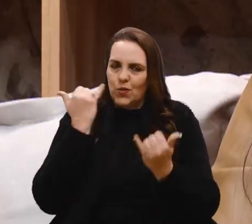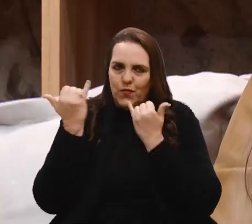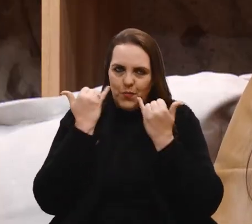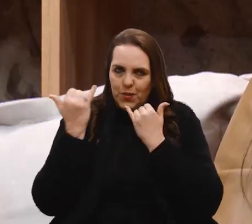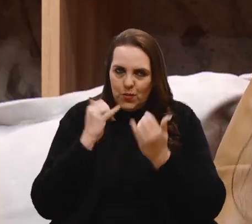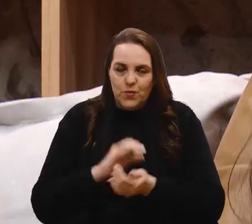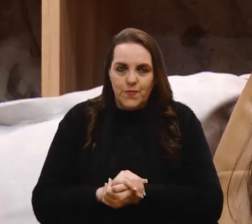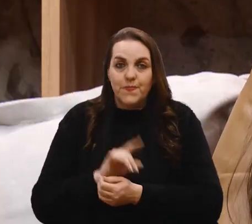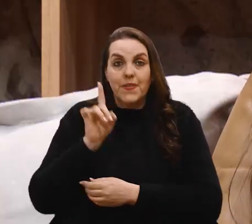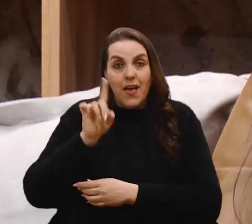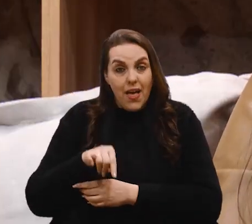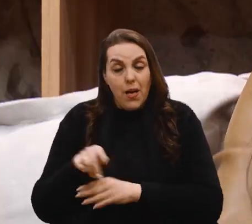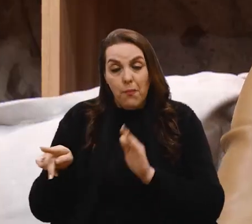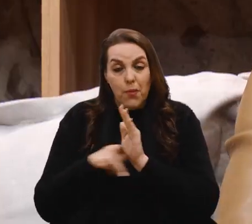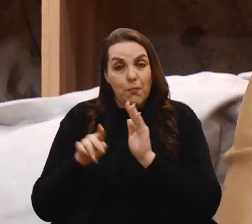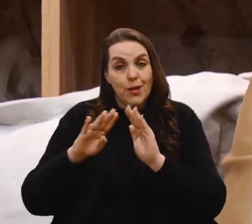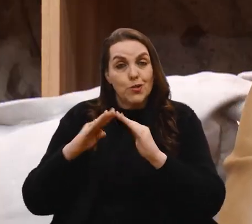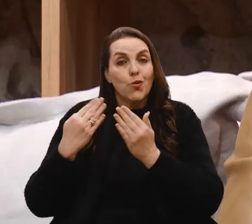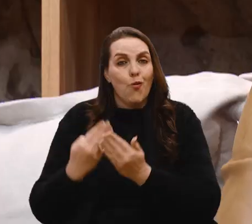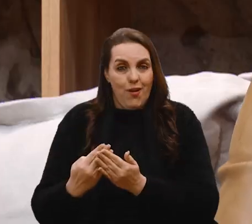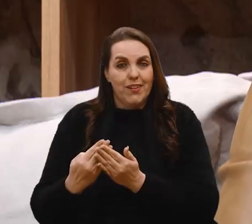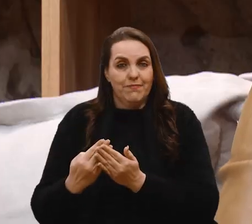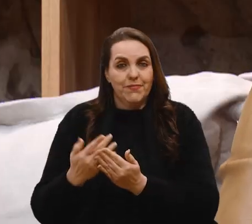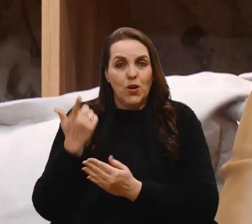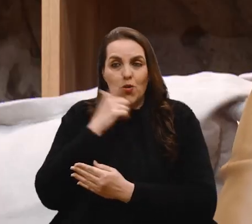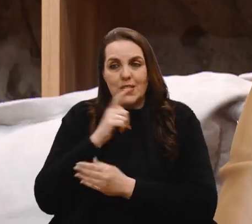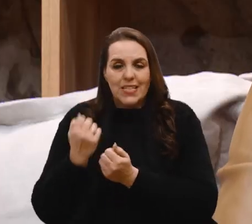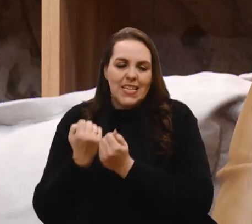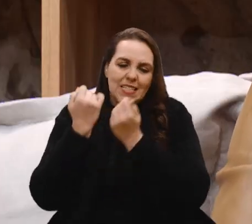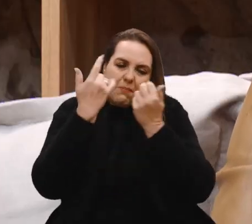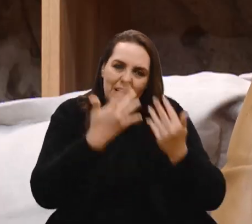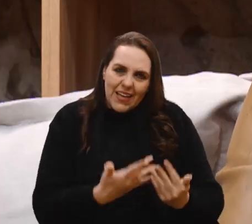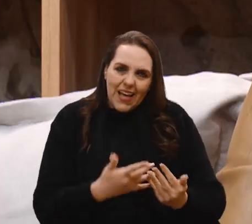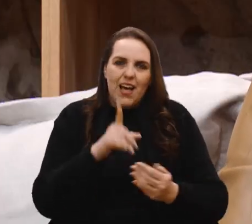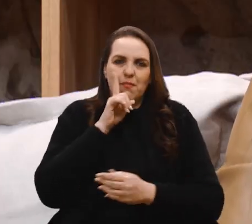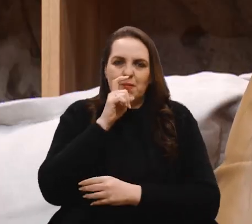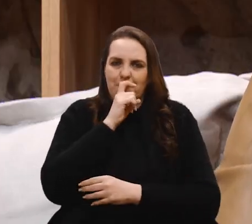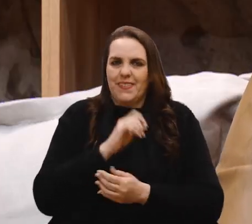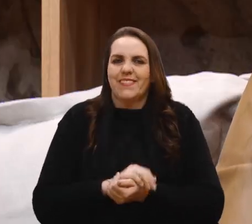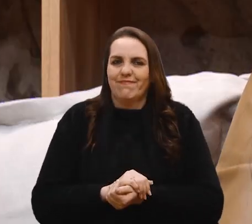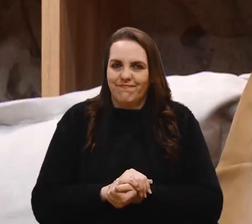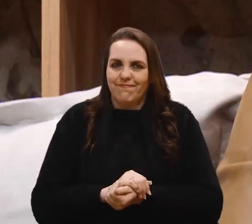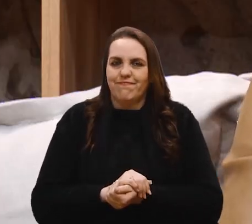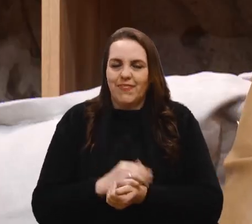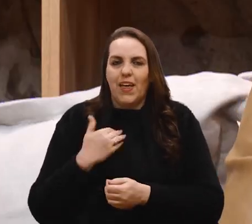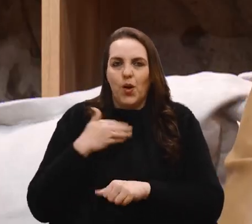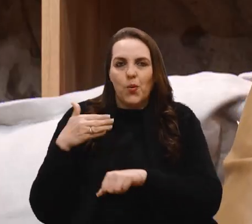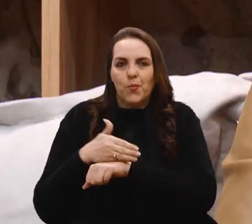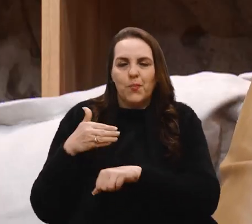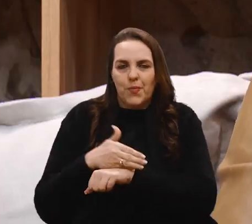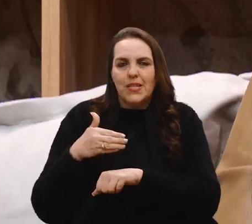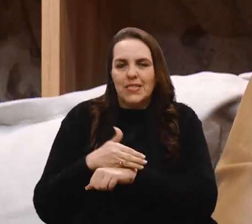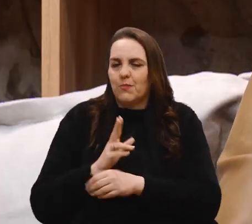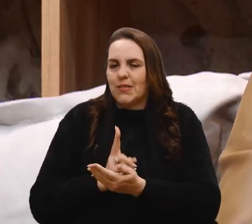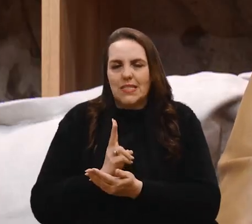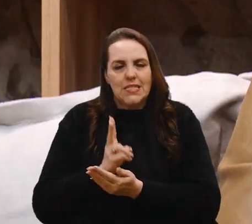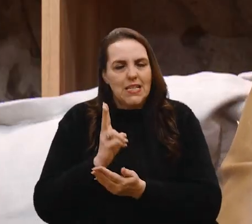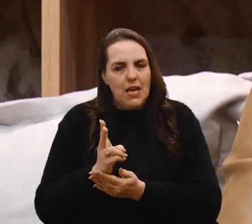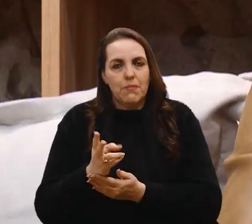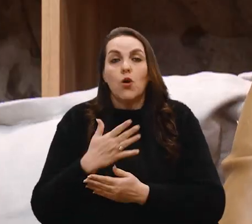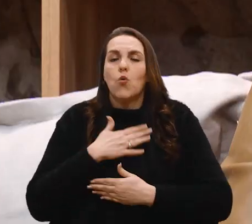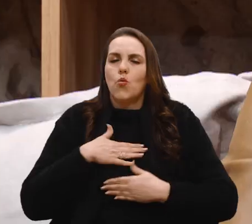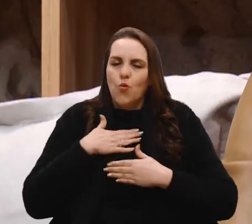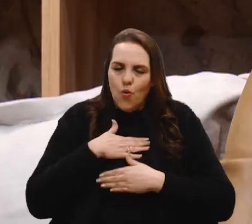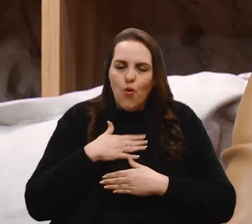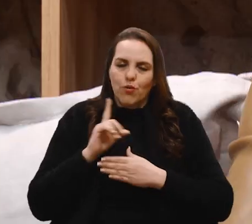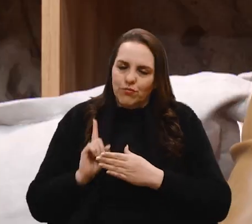informação, é a própria escola conseguir levar isso para os pais. Né? Eu participo muito disso e gosto de